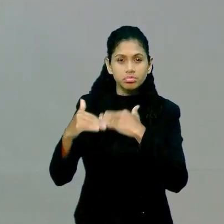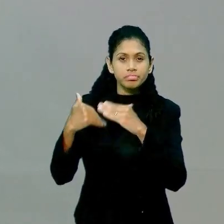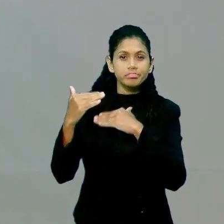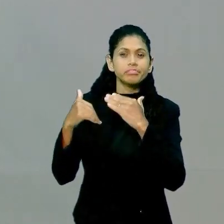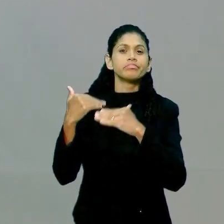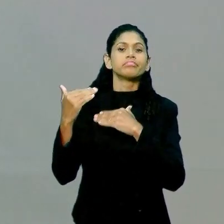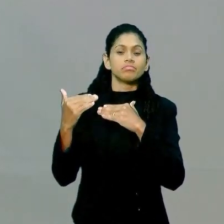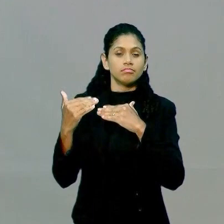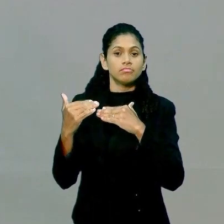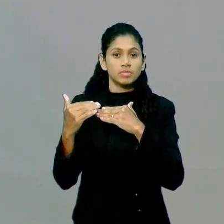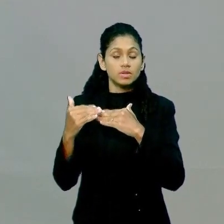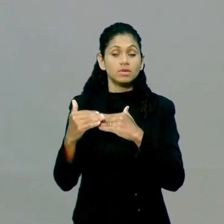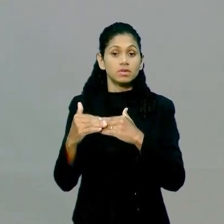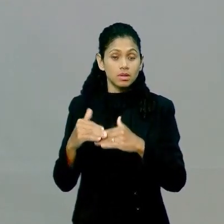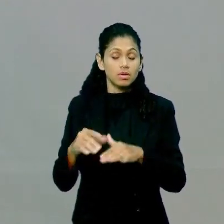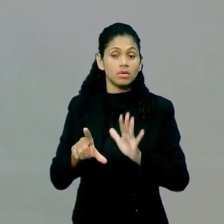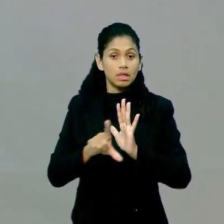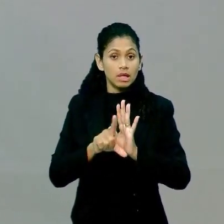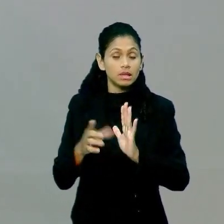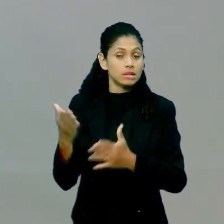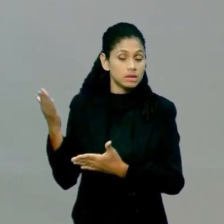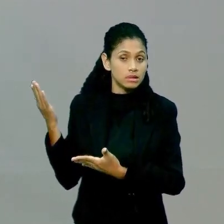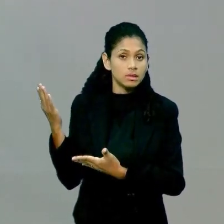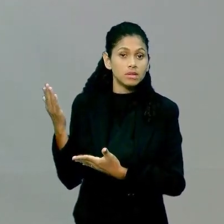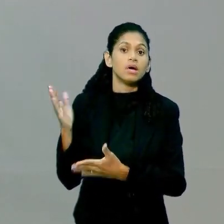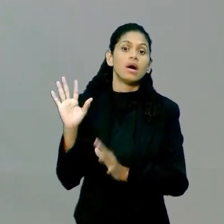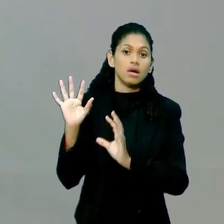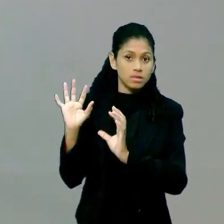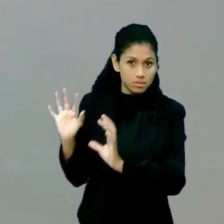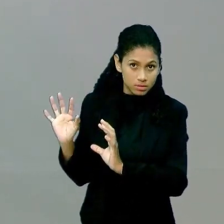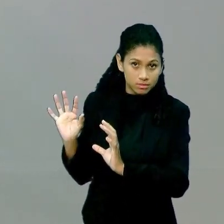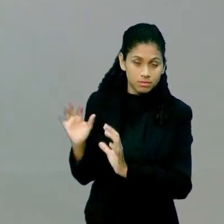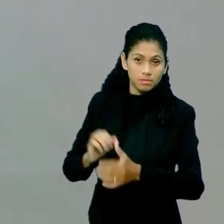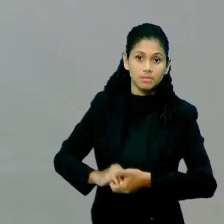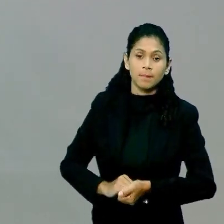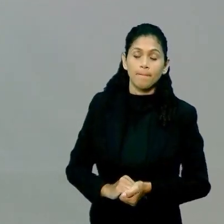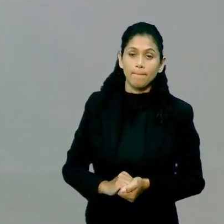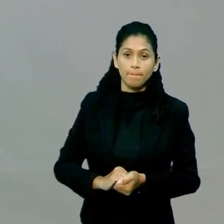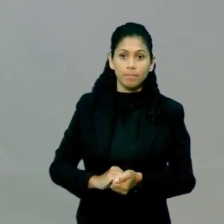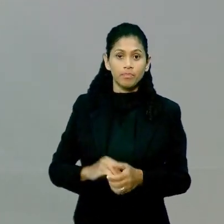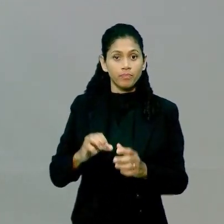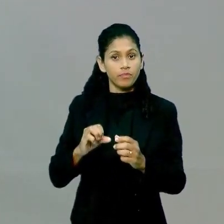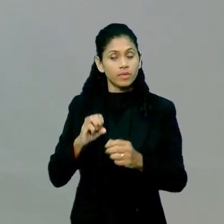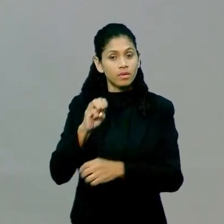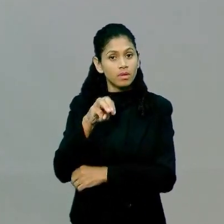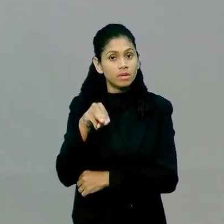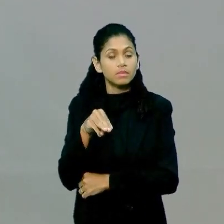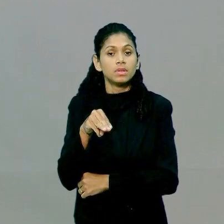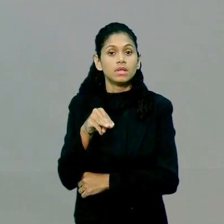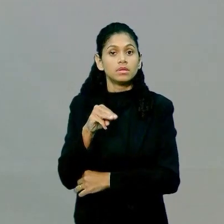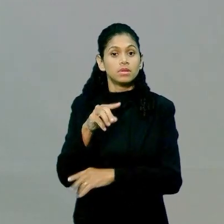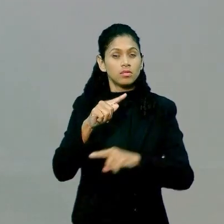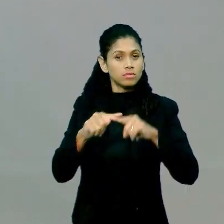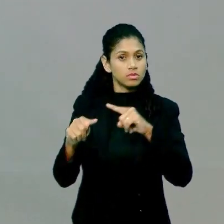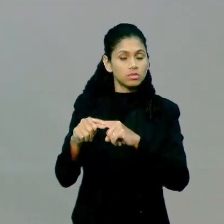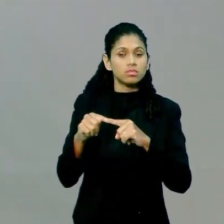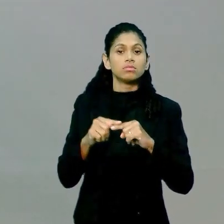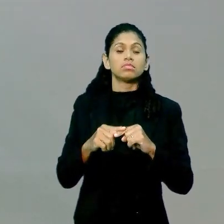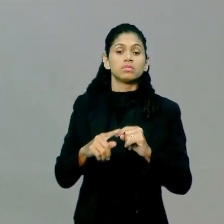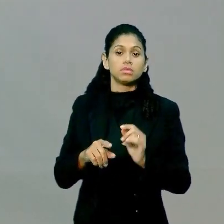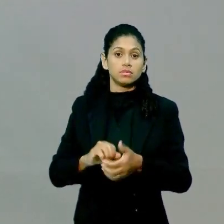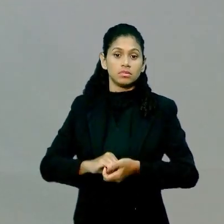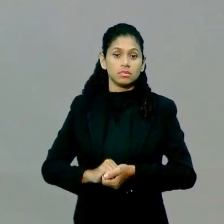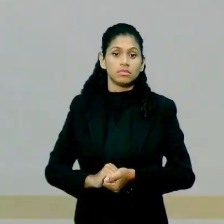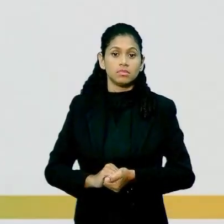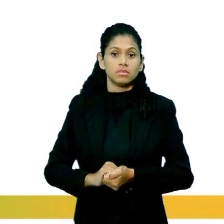ela obrigatoriamente deverá ser igual à massa dos produtos. Então essa é a primeira lei ponderal, a lei de conservação